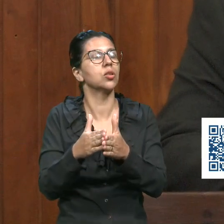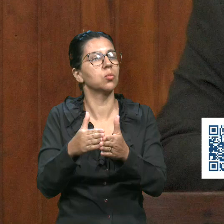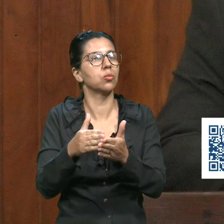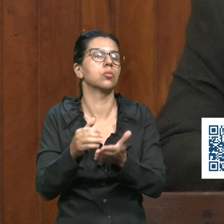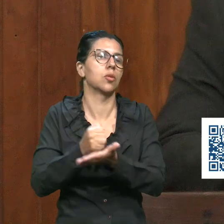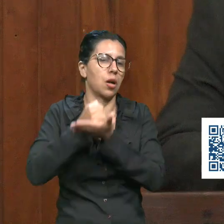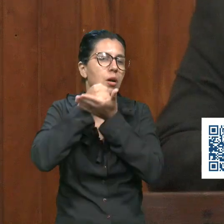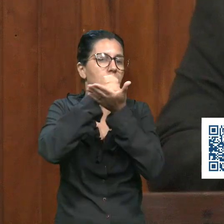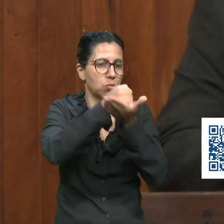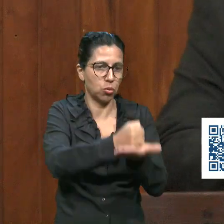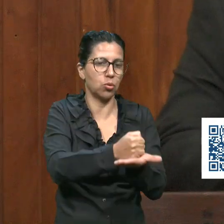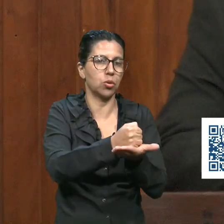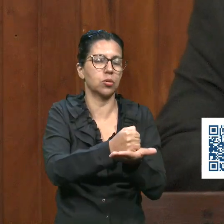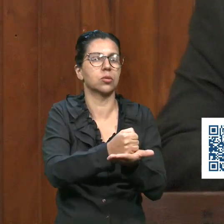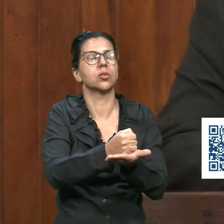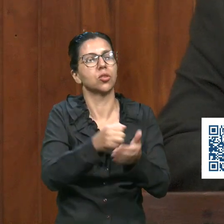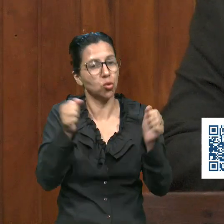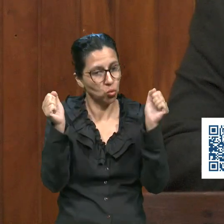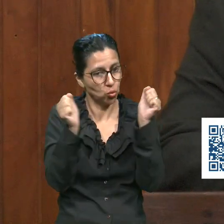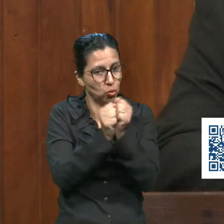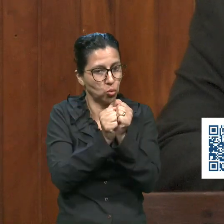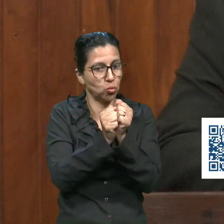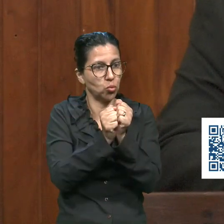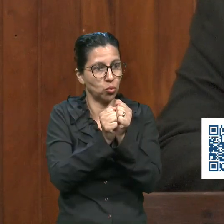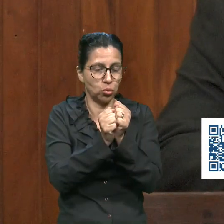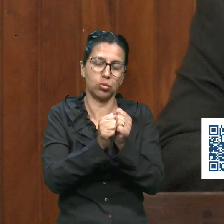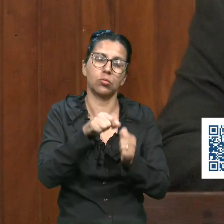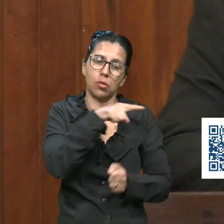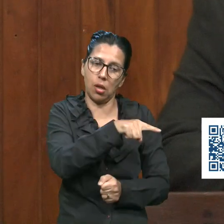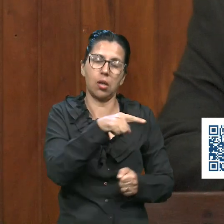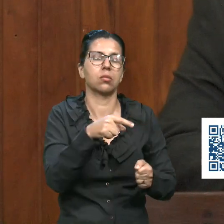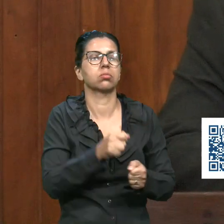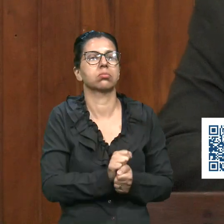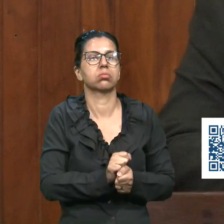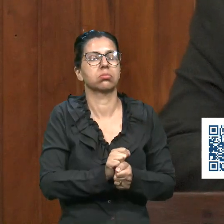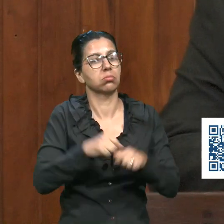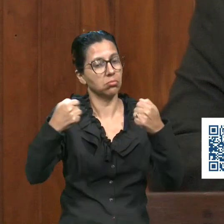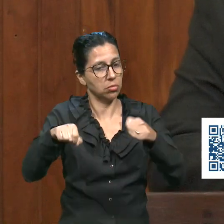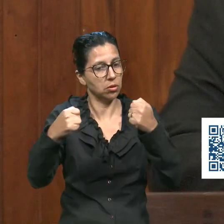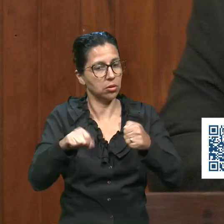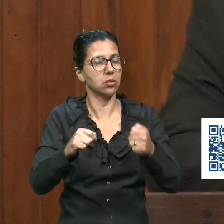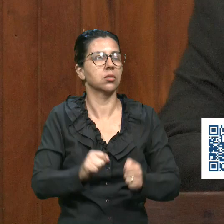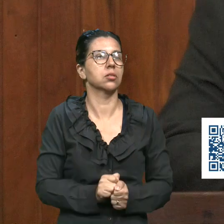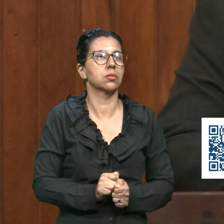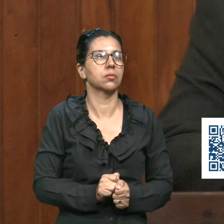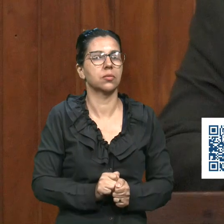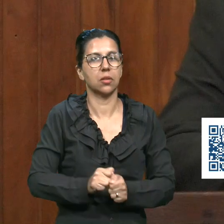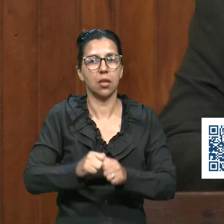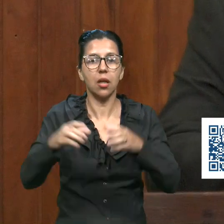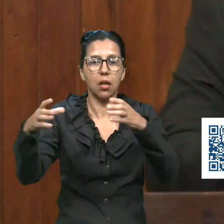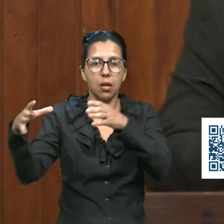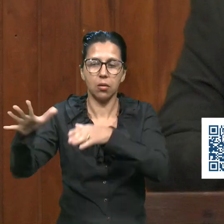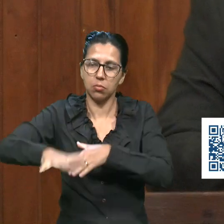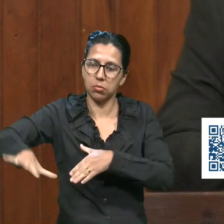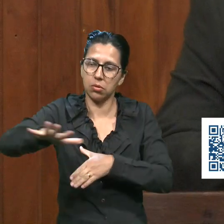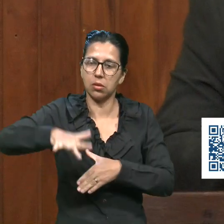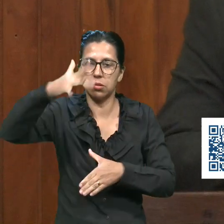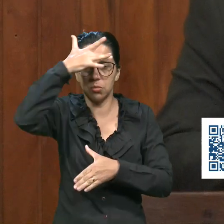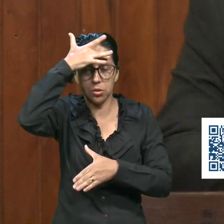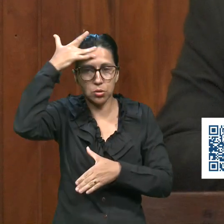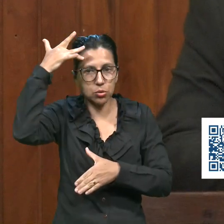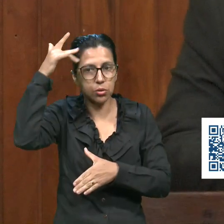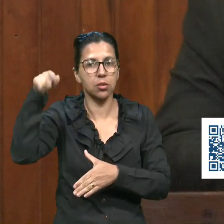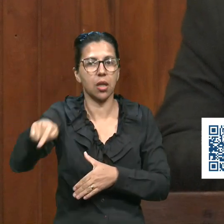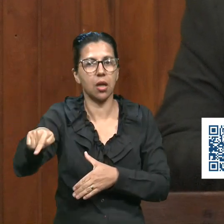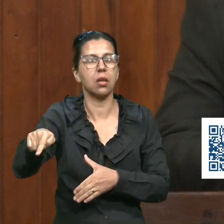pares e vamos pressionar juntos por soluções urgentes e reais. O povo do CDHU não